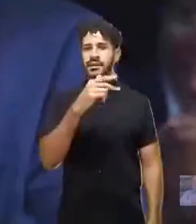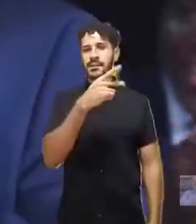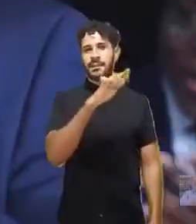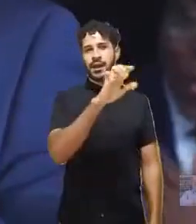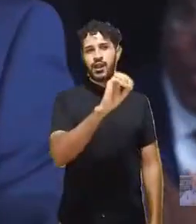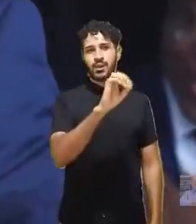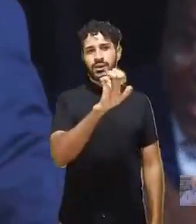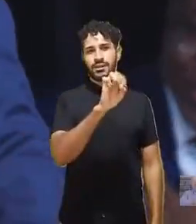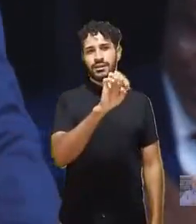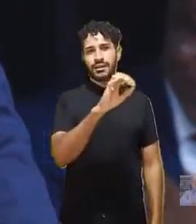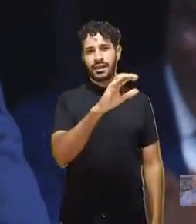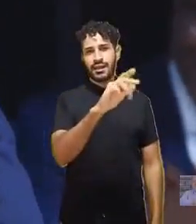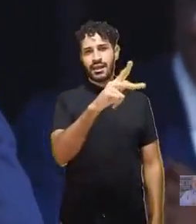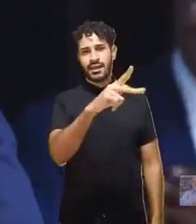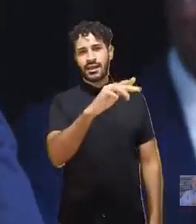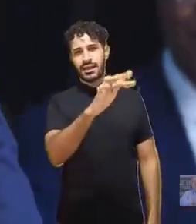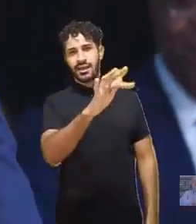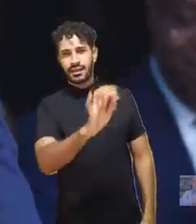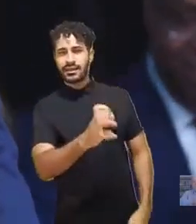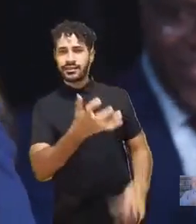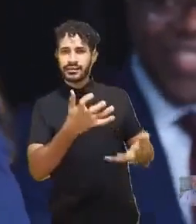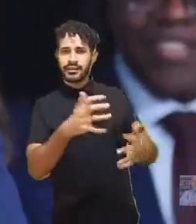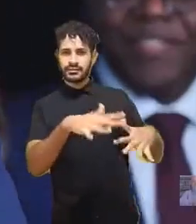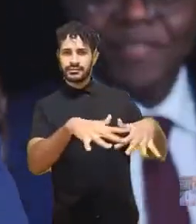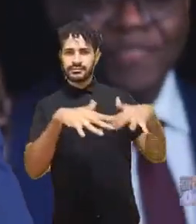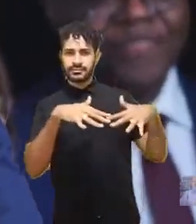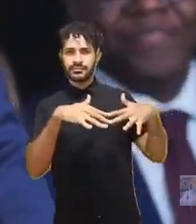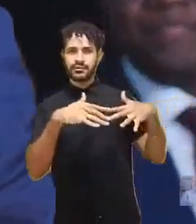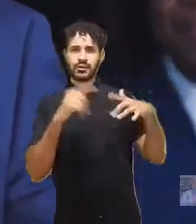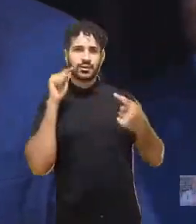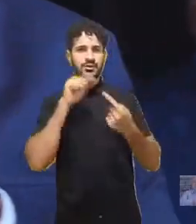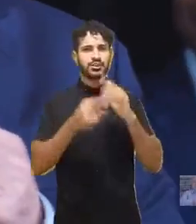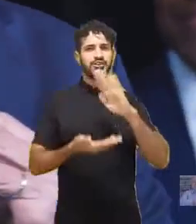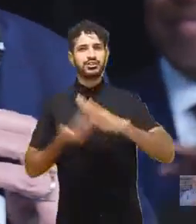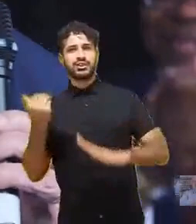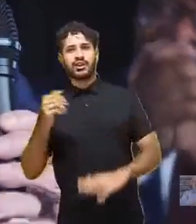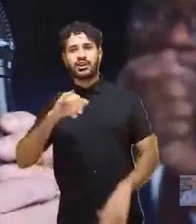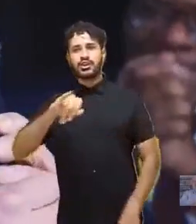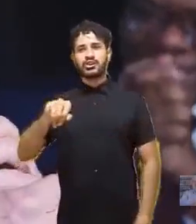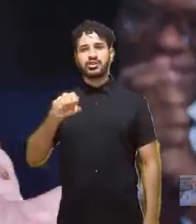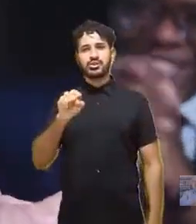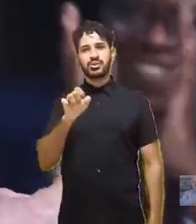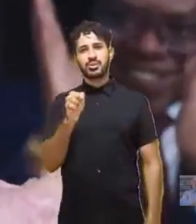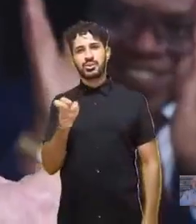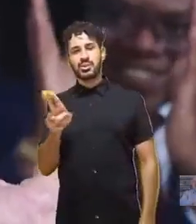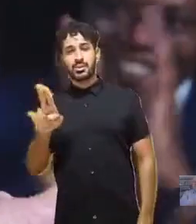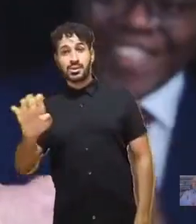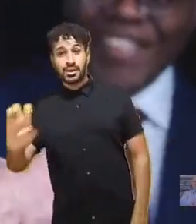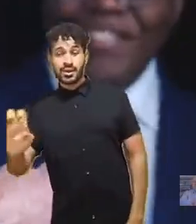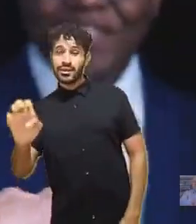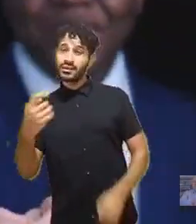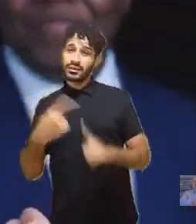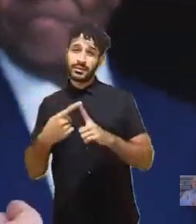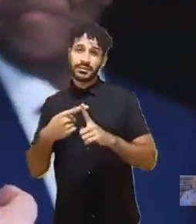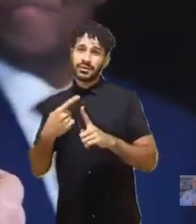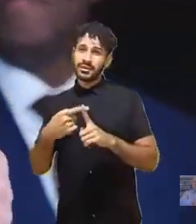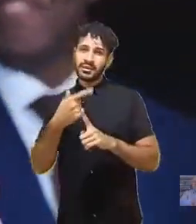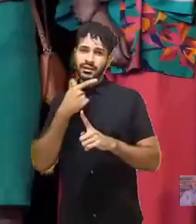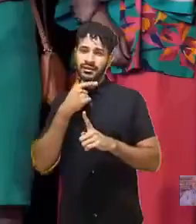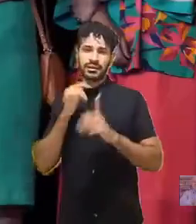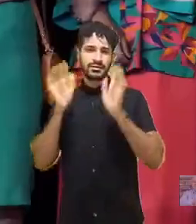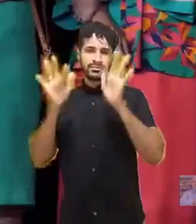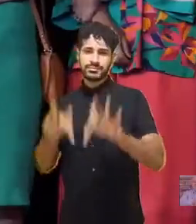convocar uma assembleia na perspectiva de tirar o Josué E também porque ele não terminou ainda de passar